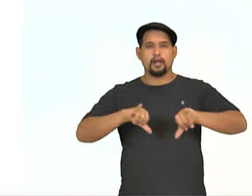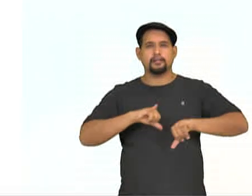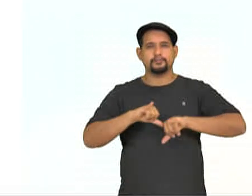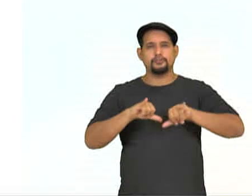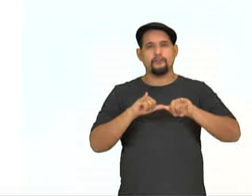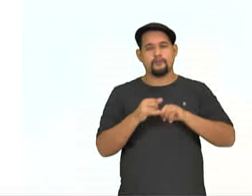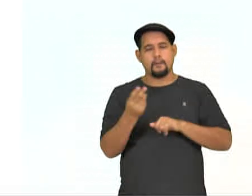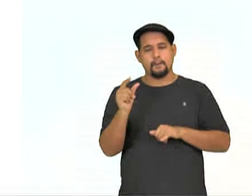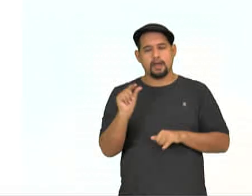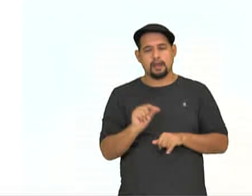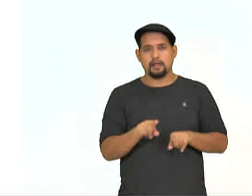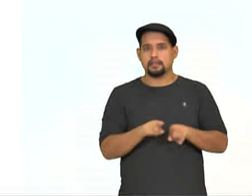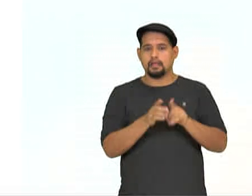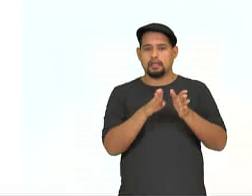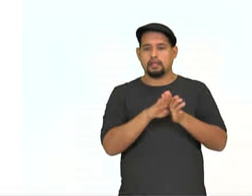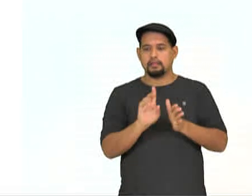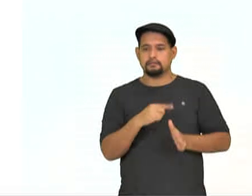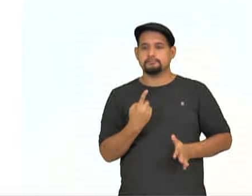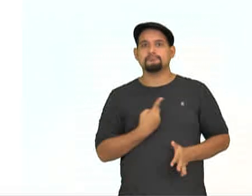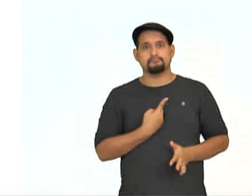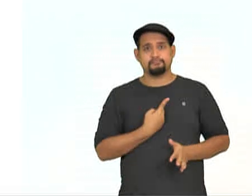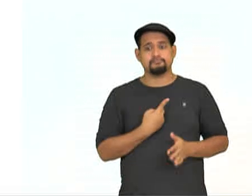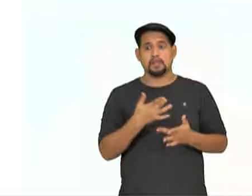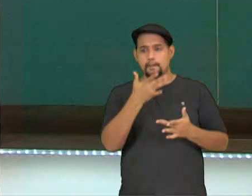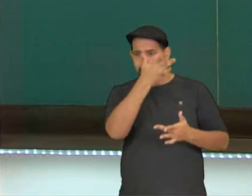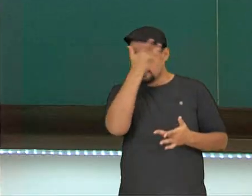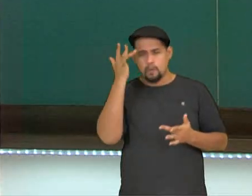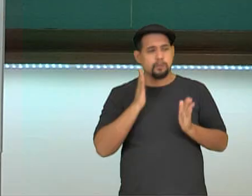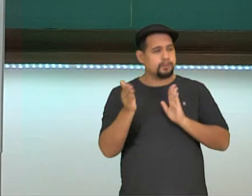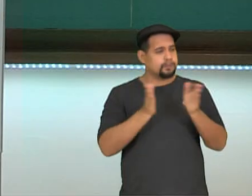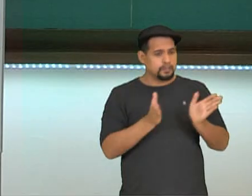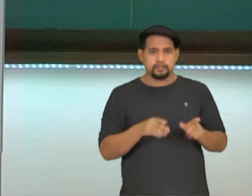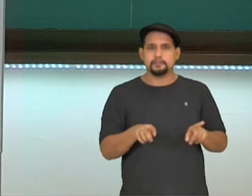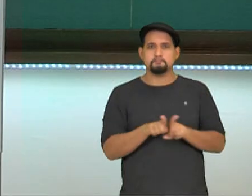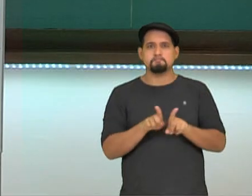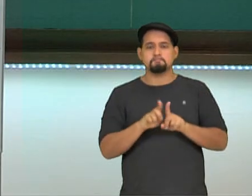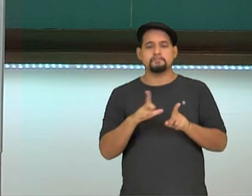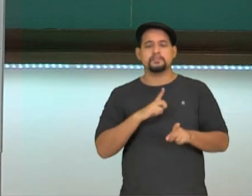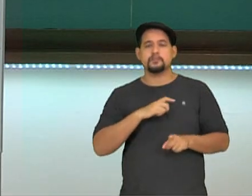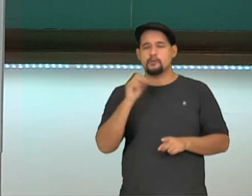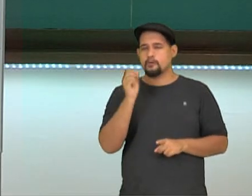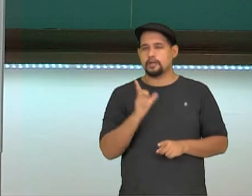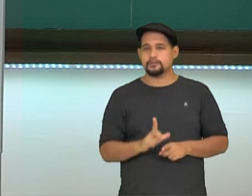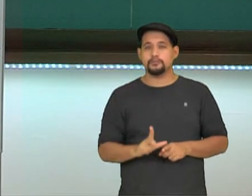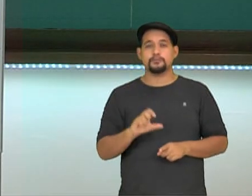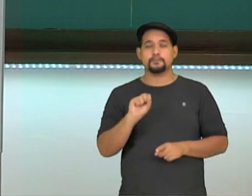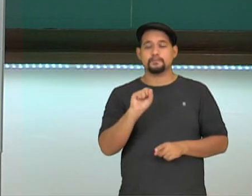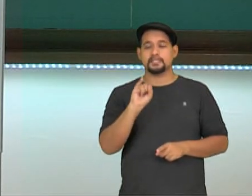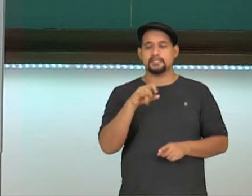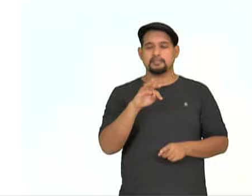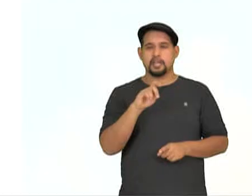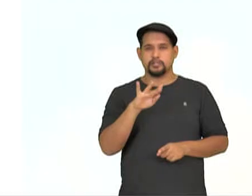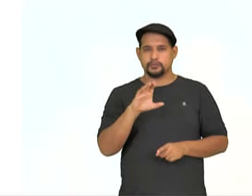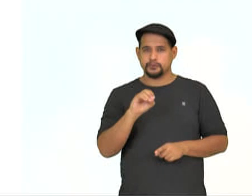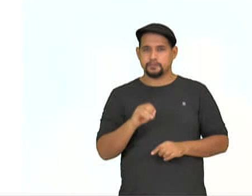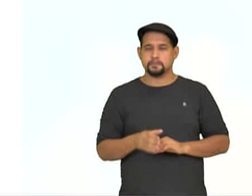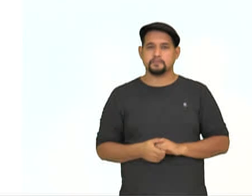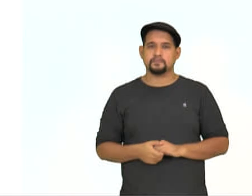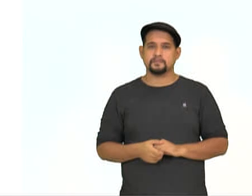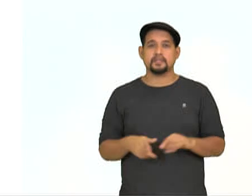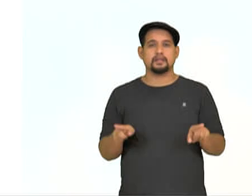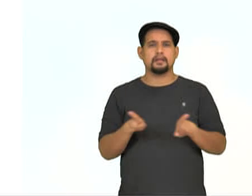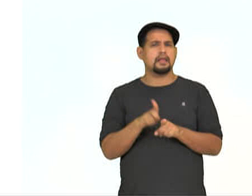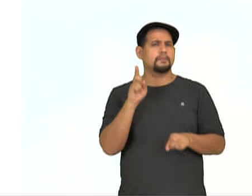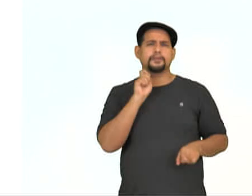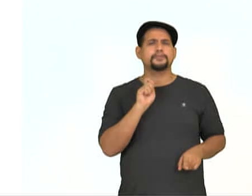pouco mais barato e começou a chegar para mais pessoas. E fizeram então um azul sintético. E lembrando